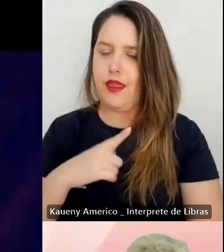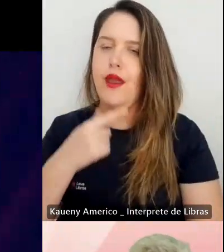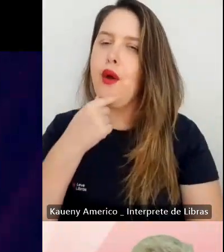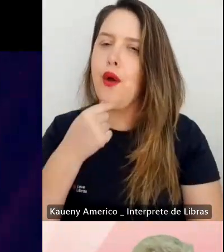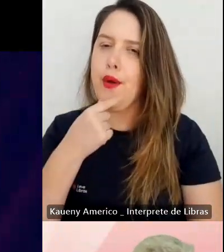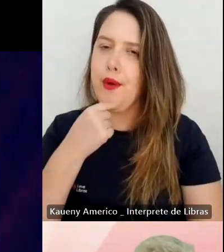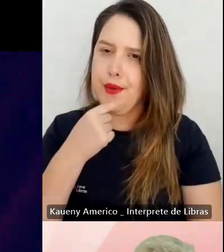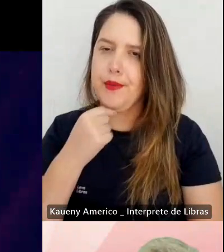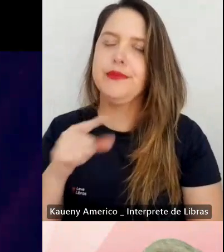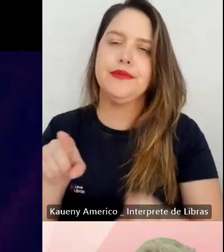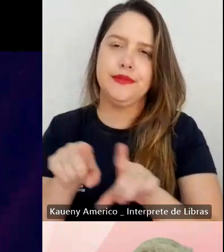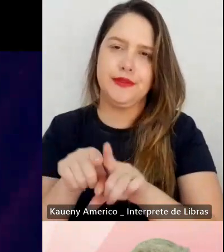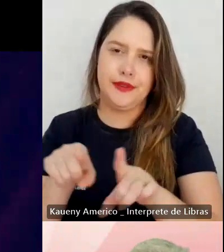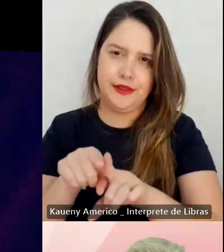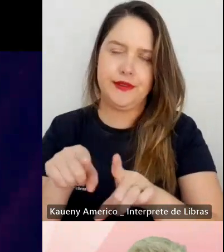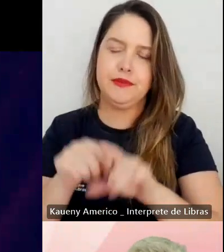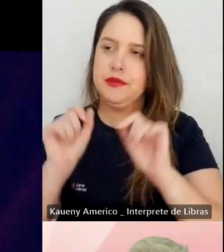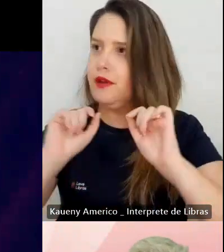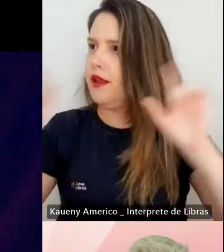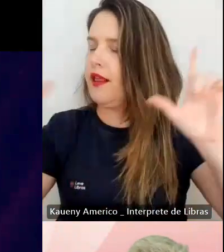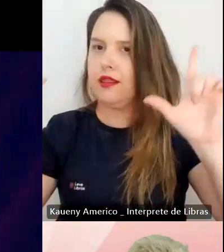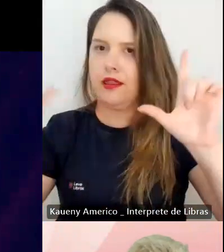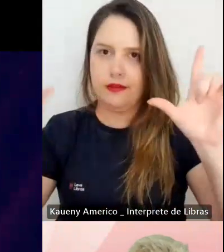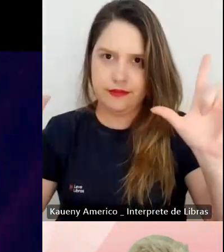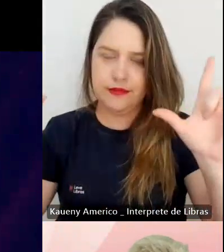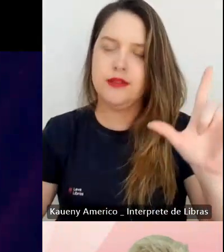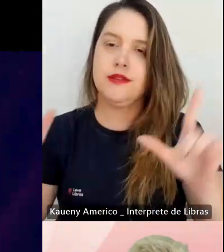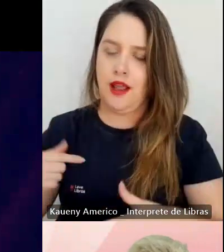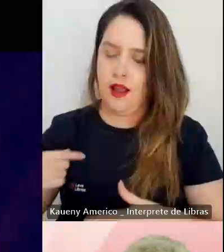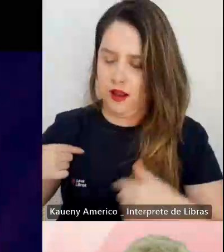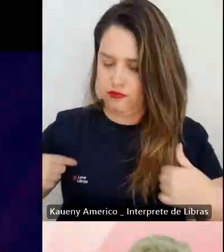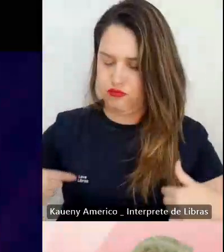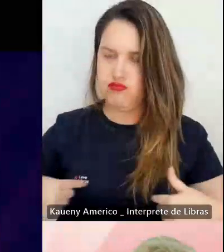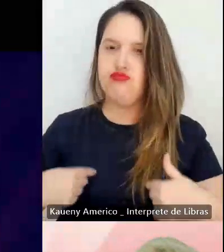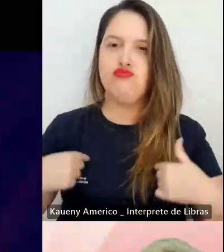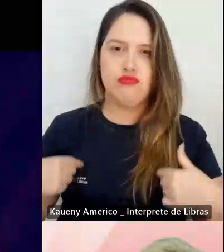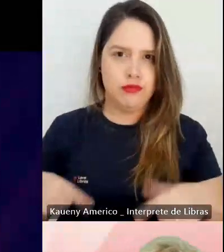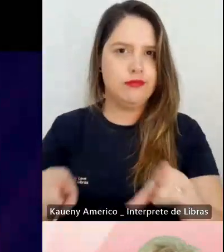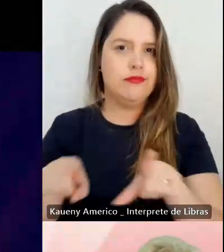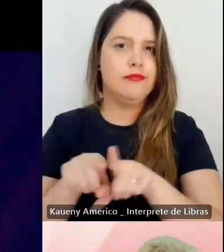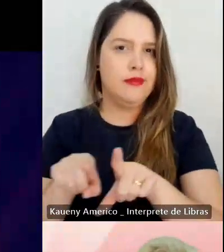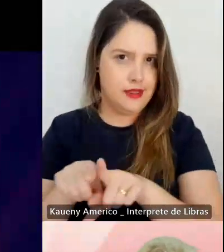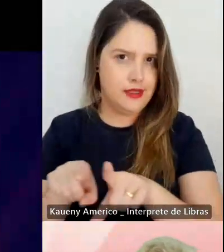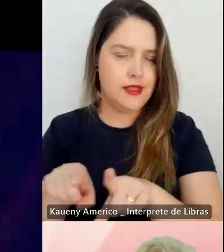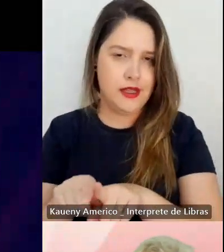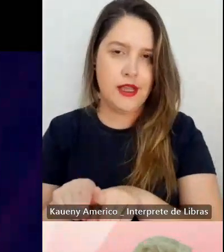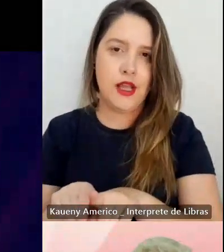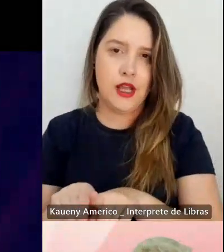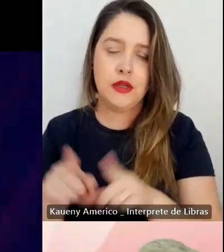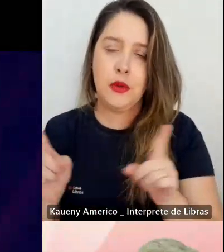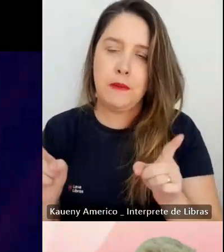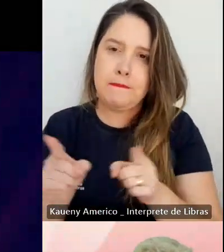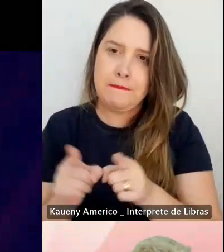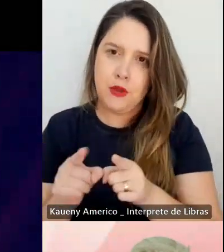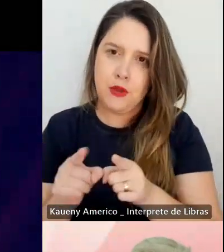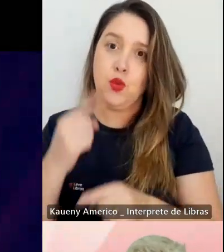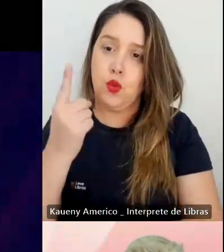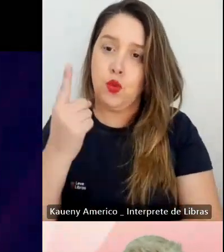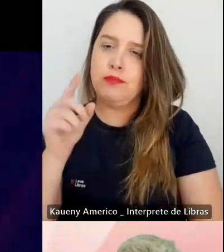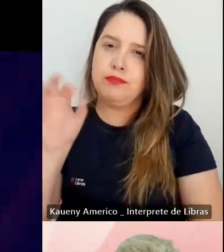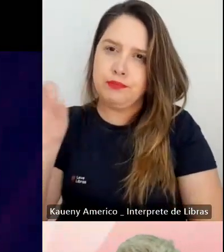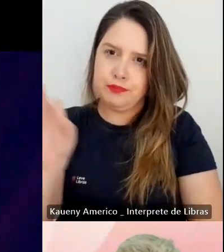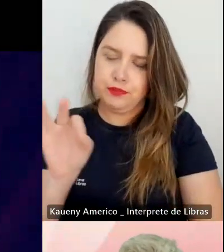que estar atento à sua região das mamas. O número é absurdamente menor, então 1% de todos